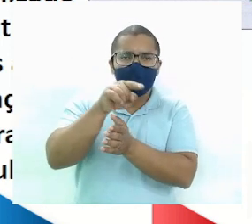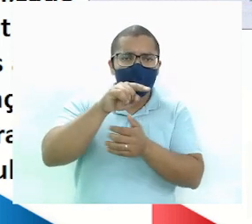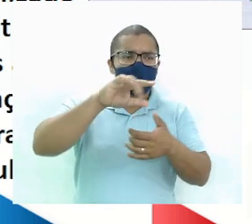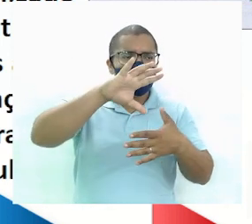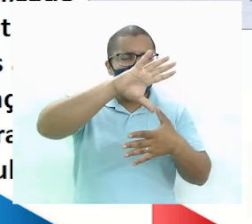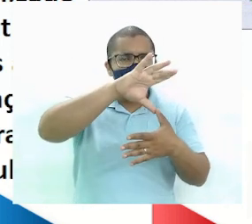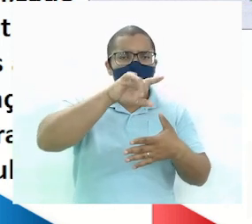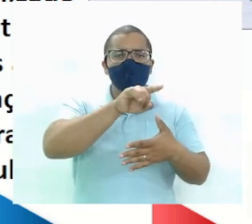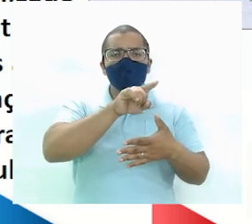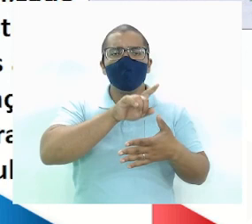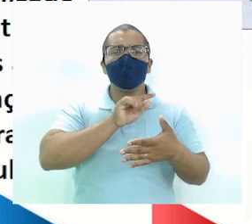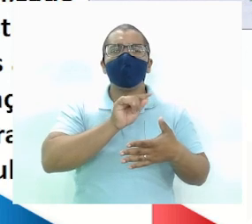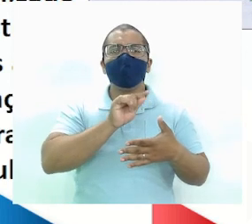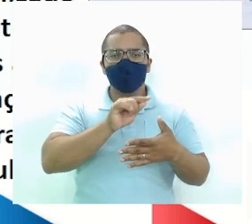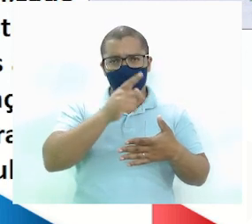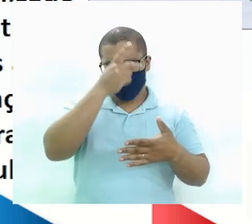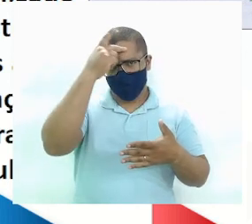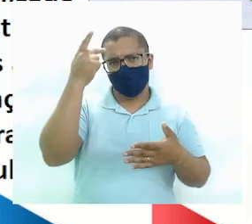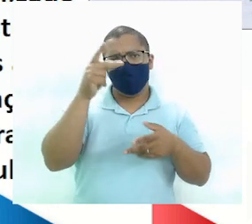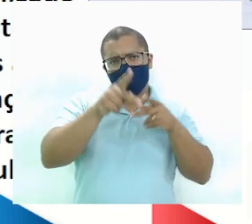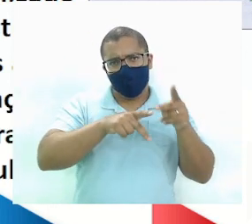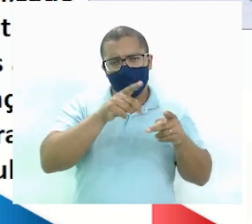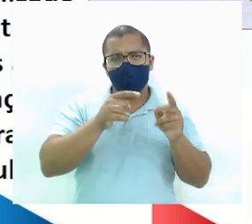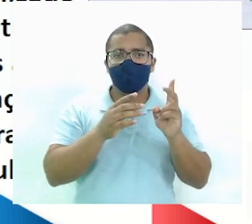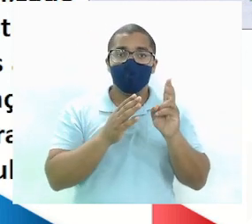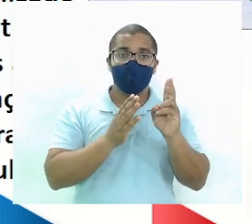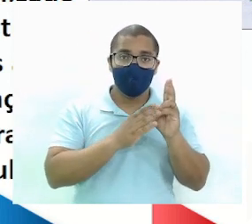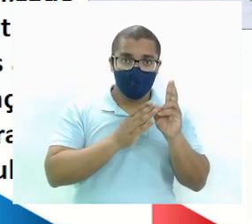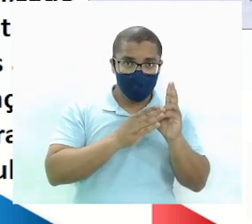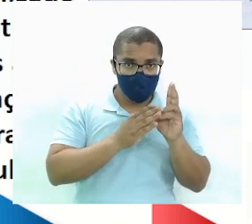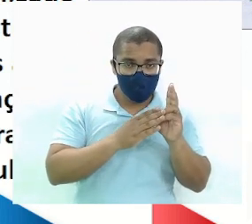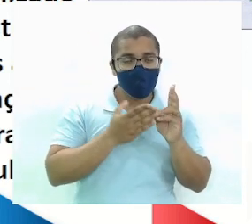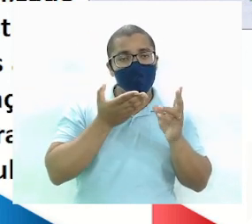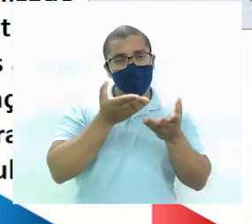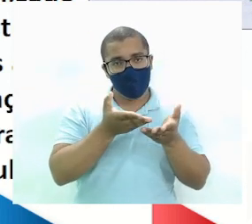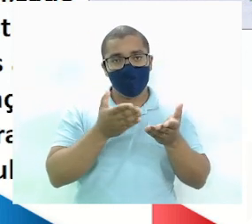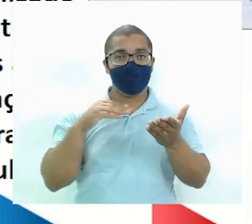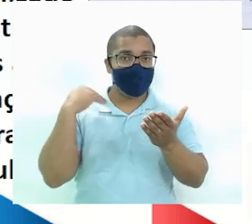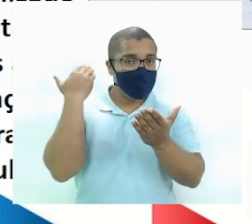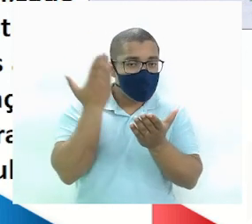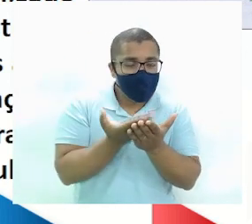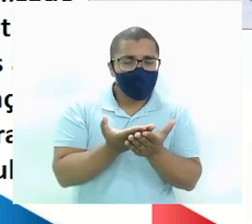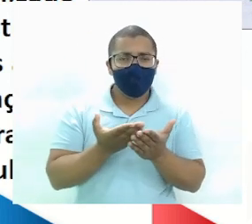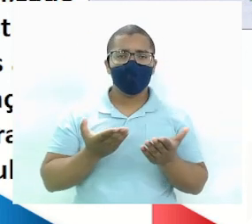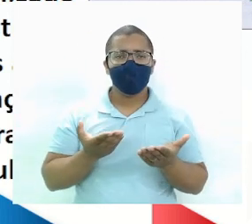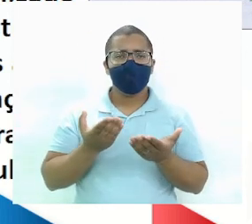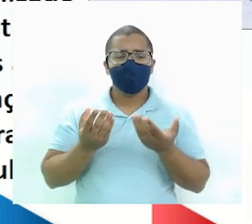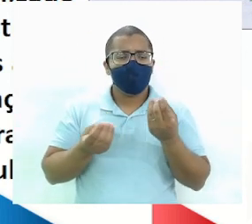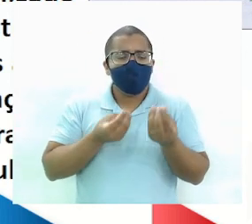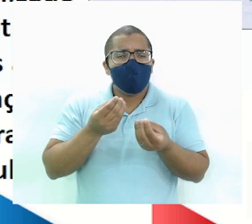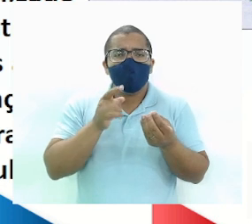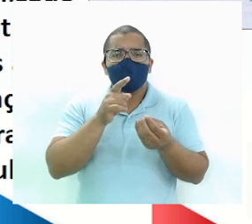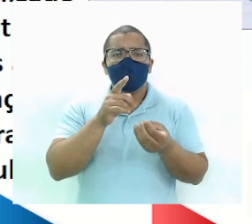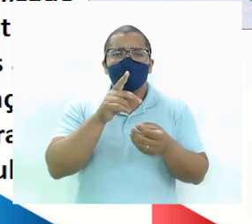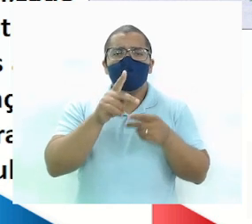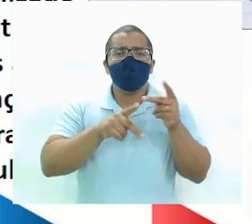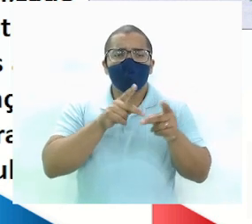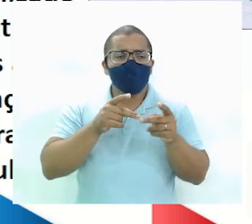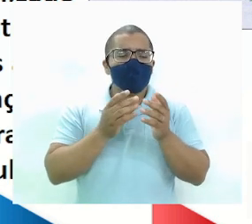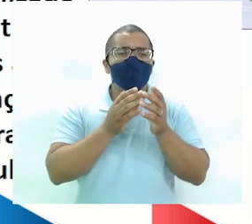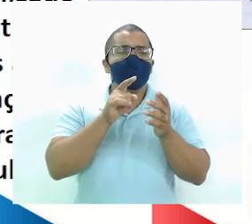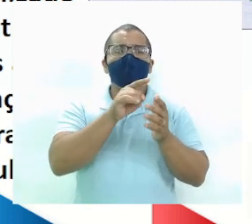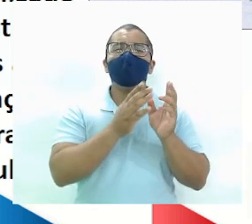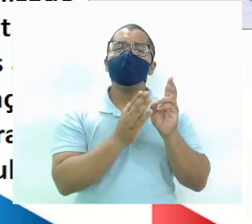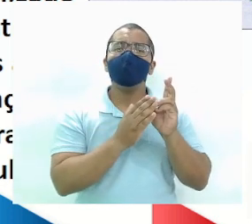os nativos americanos, indígena e índio, porém até hoje ainda não se sabe como esses povos chegaram ao